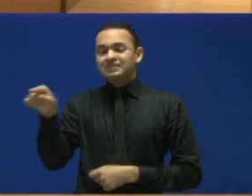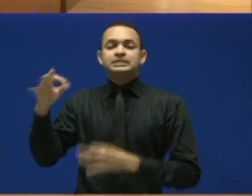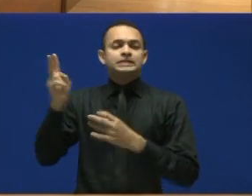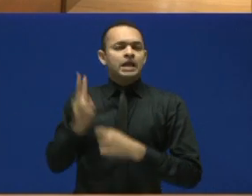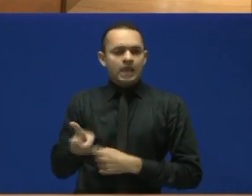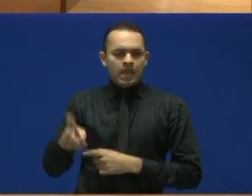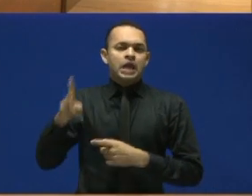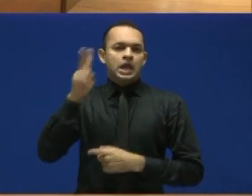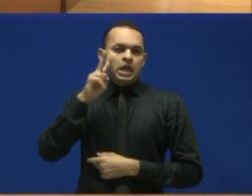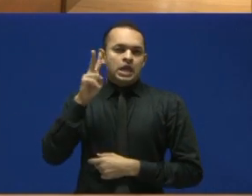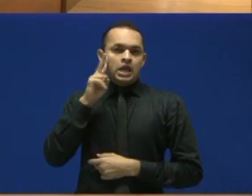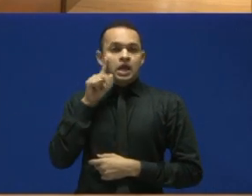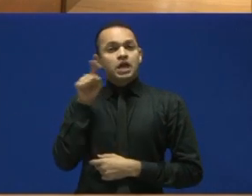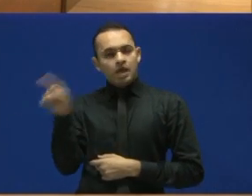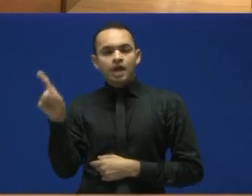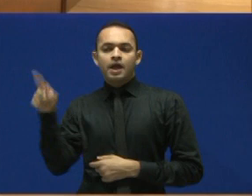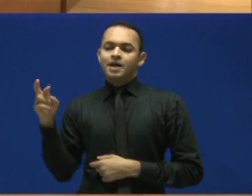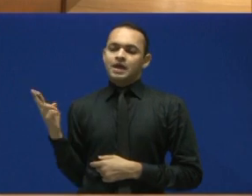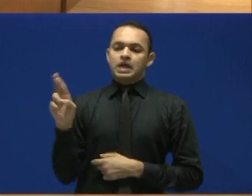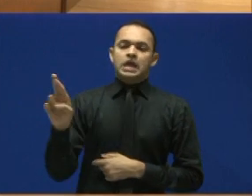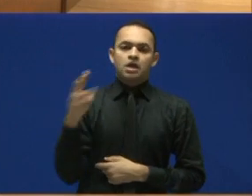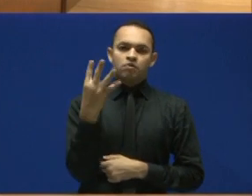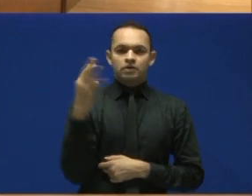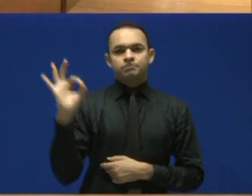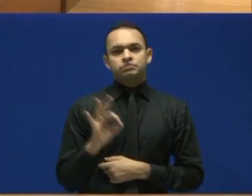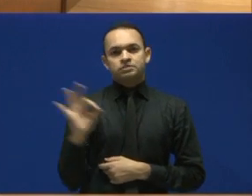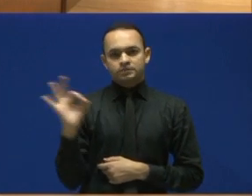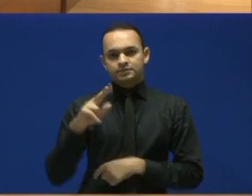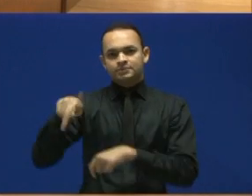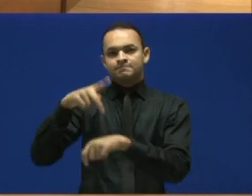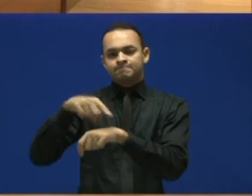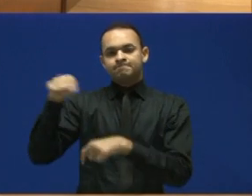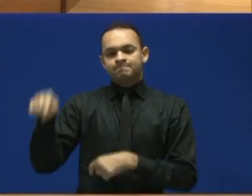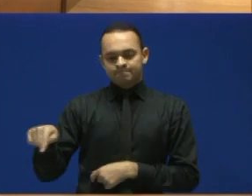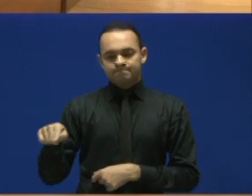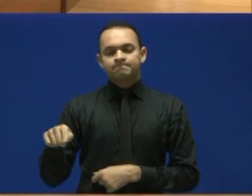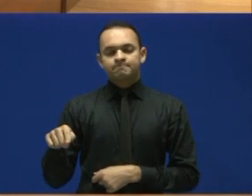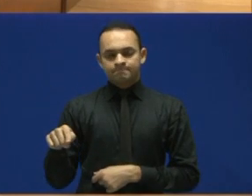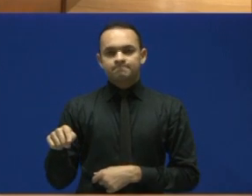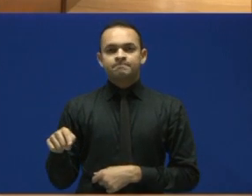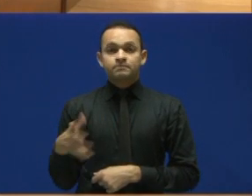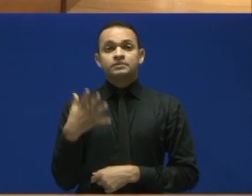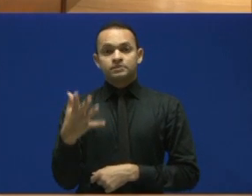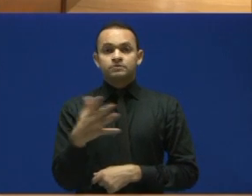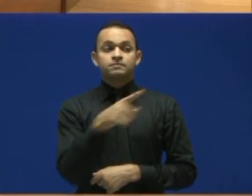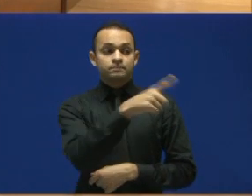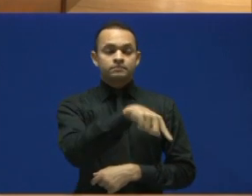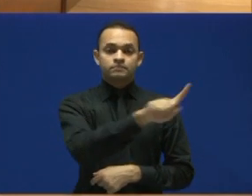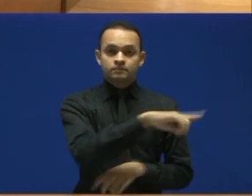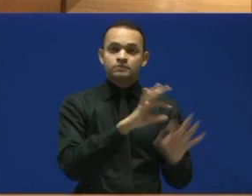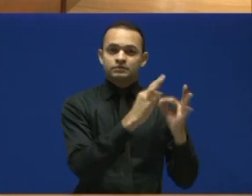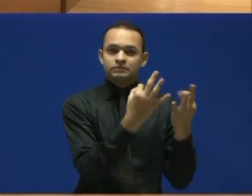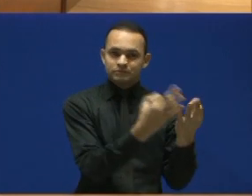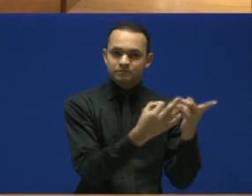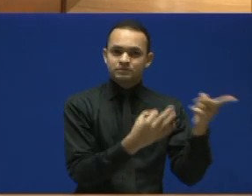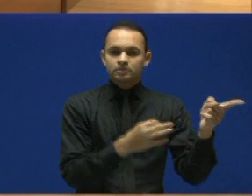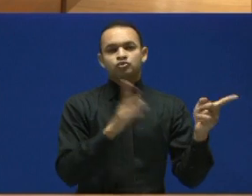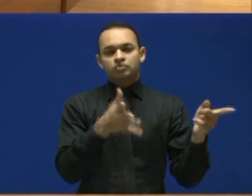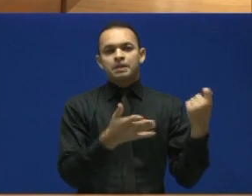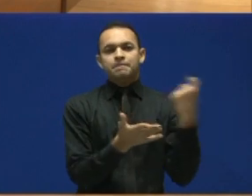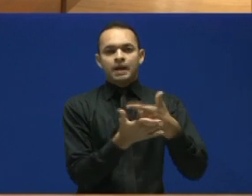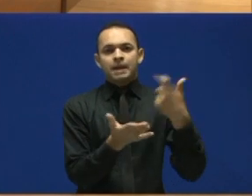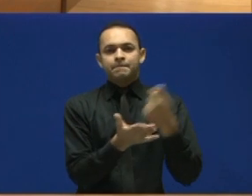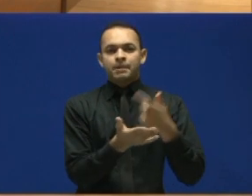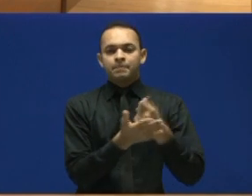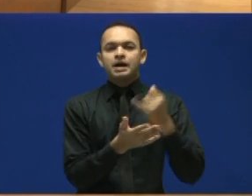jovens desse país e que os pais dos outros 96% pagaram seus impostos para manter